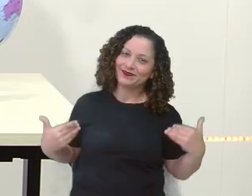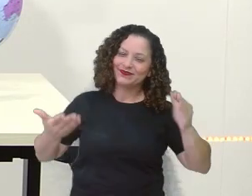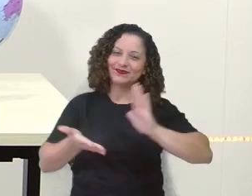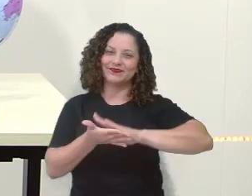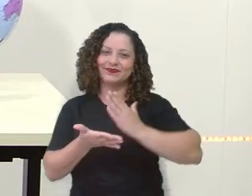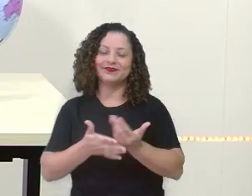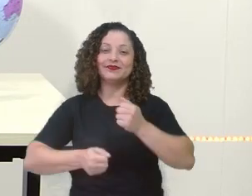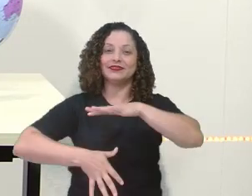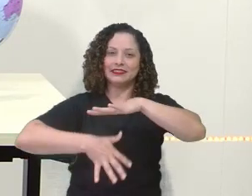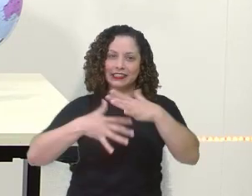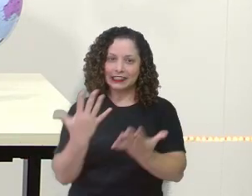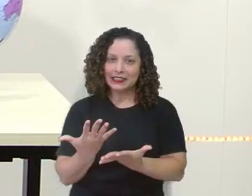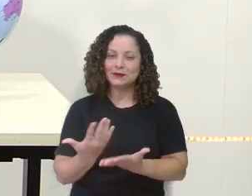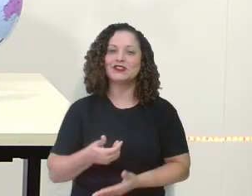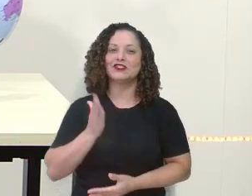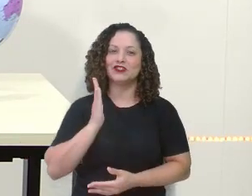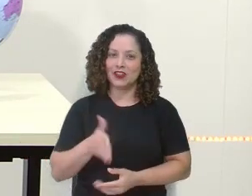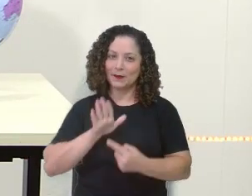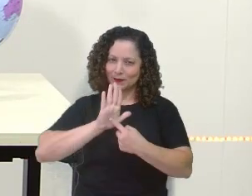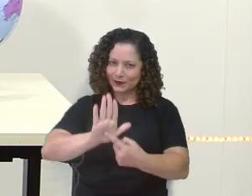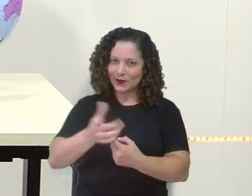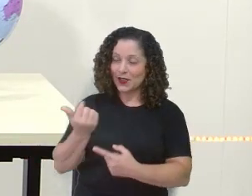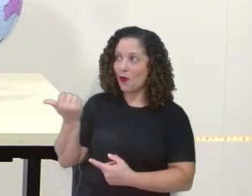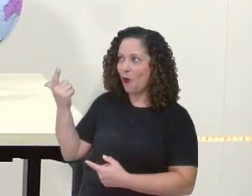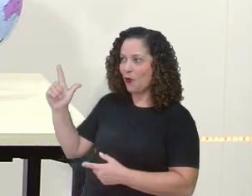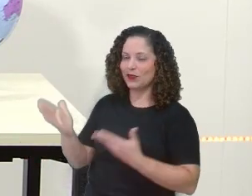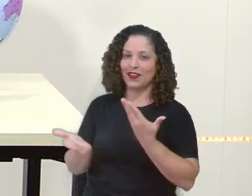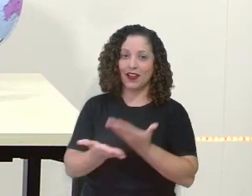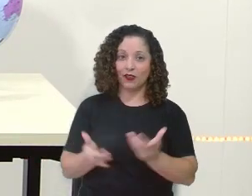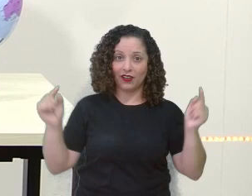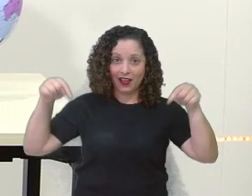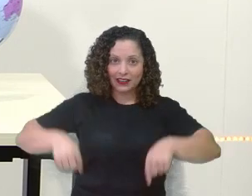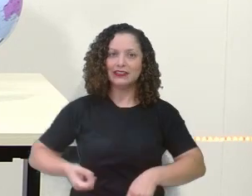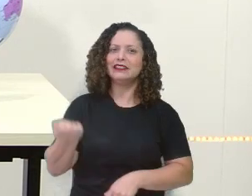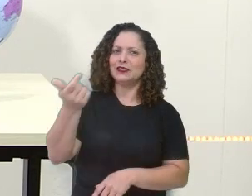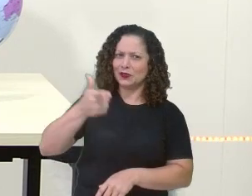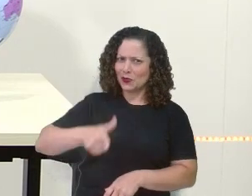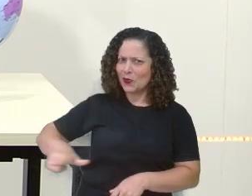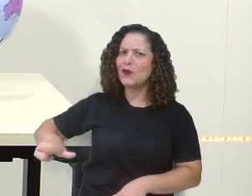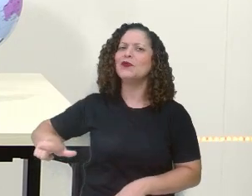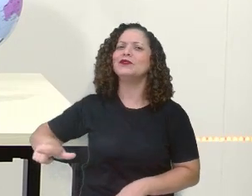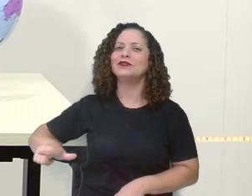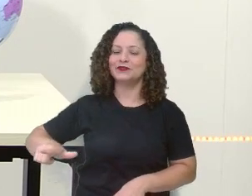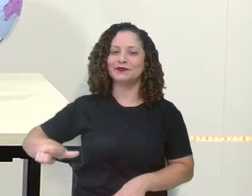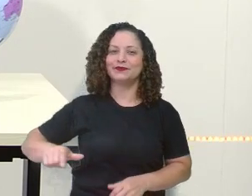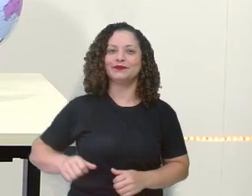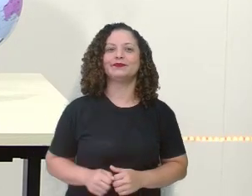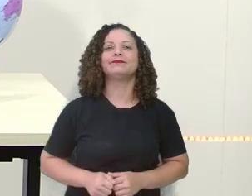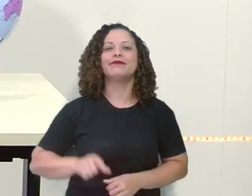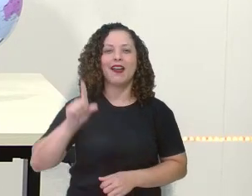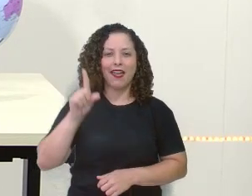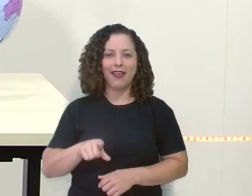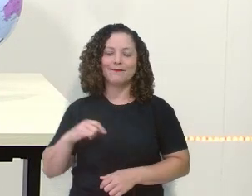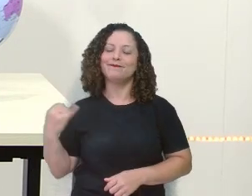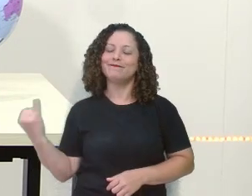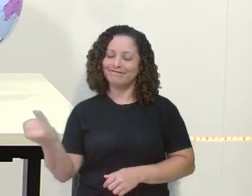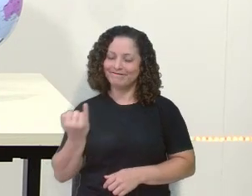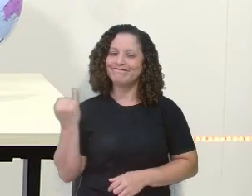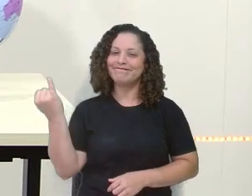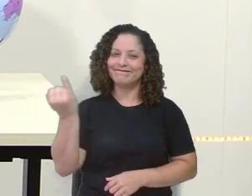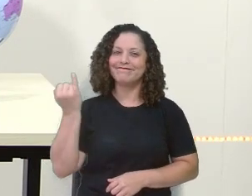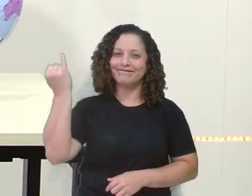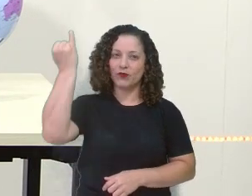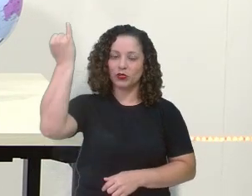de Libras, já apresentei ela na outra aula, mas vou apresentar de novo porque ela é bem importante,